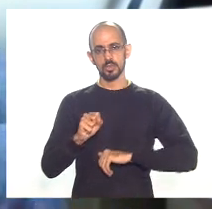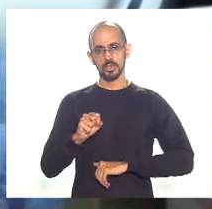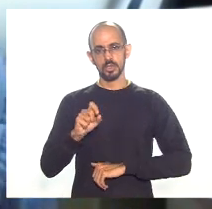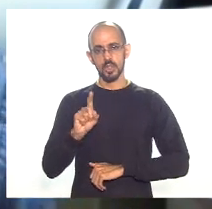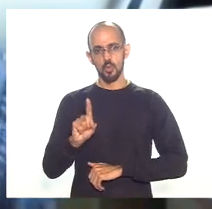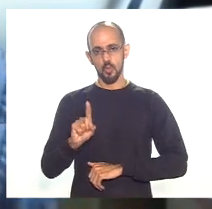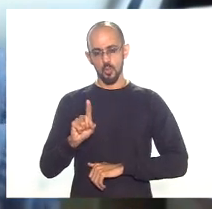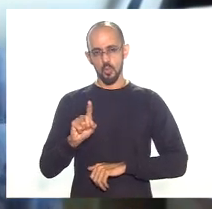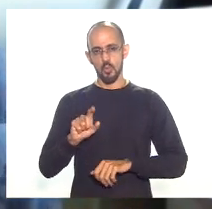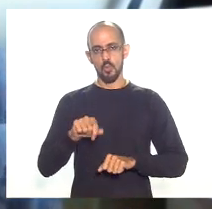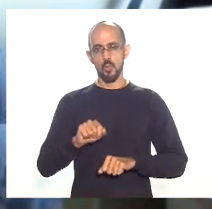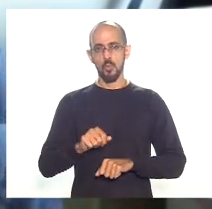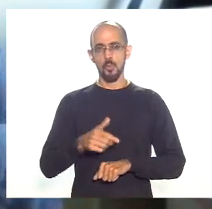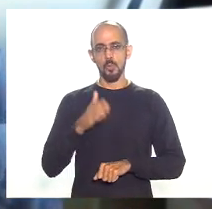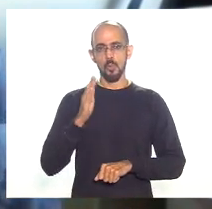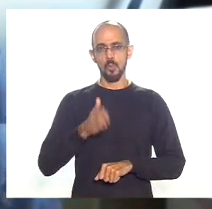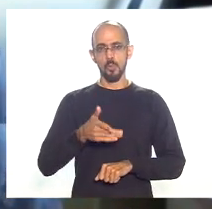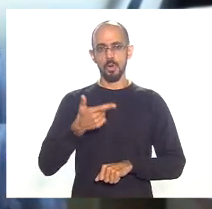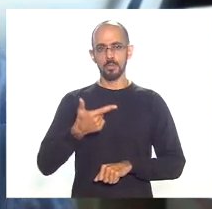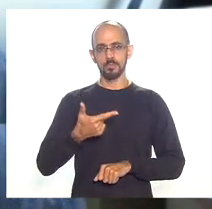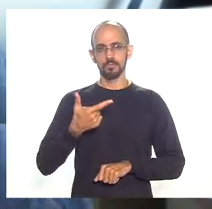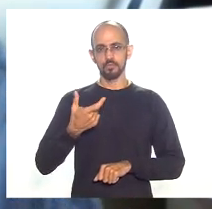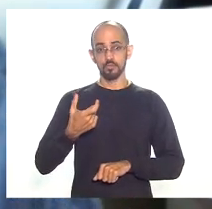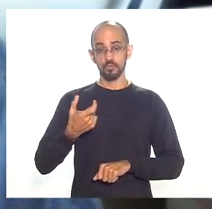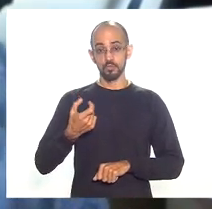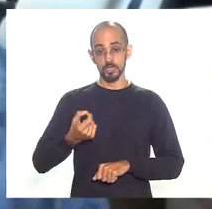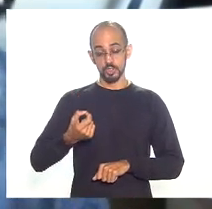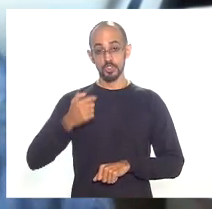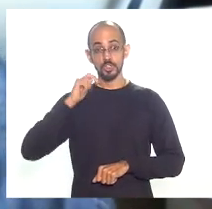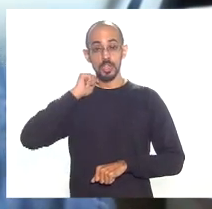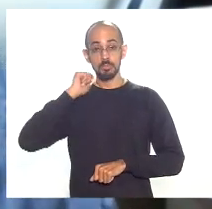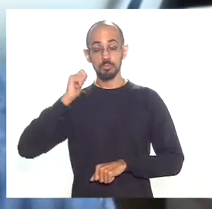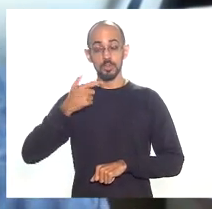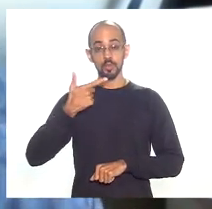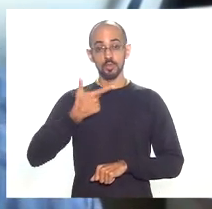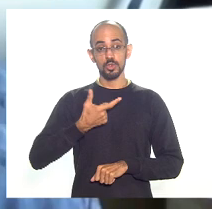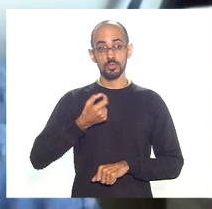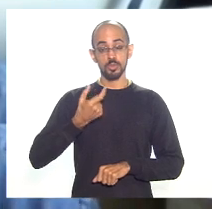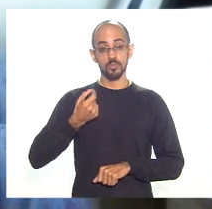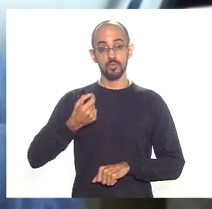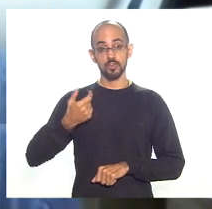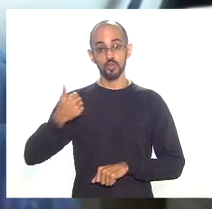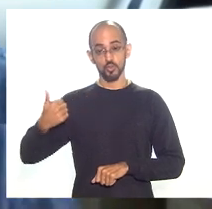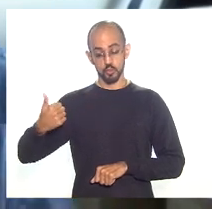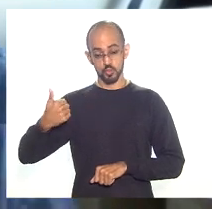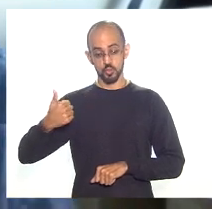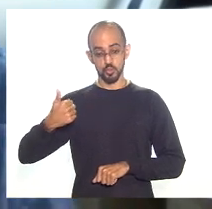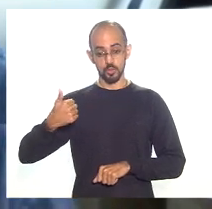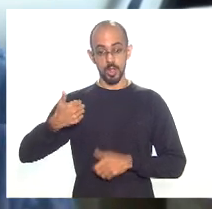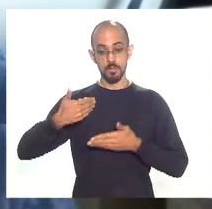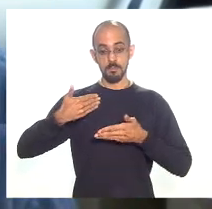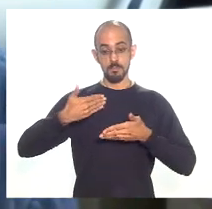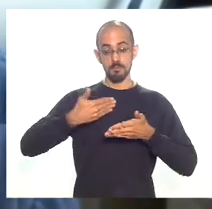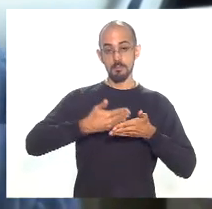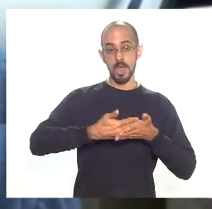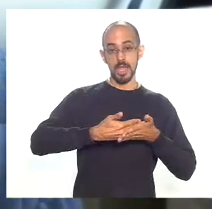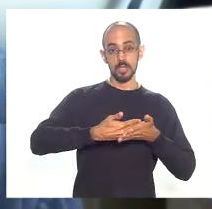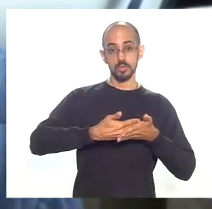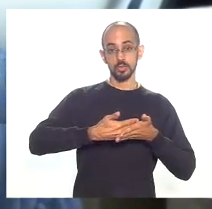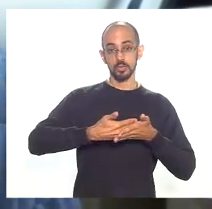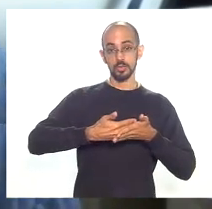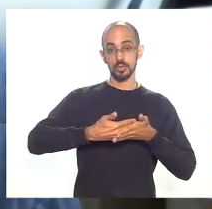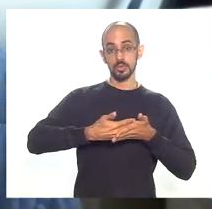de vinte de dois mil e vinte vésperas de